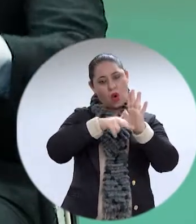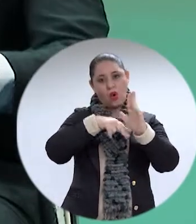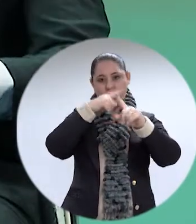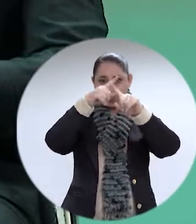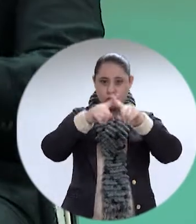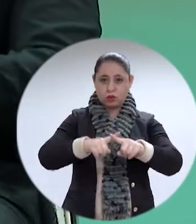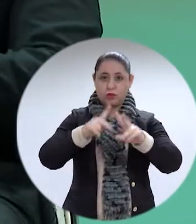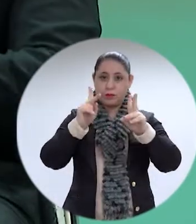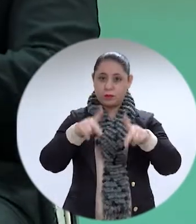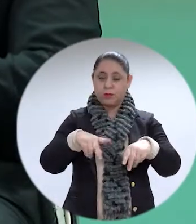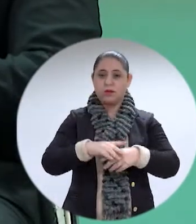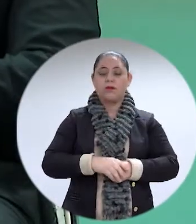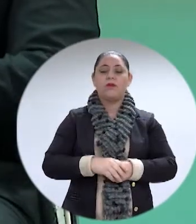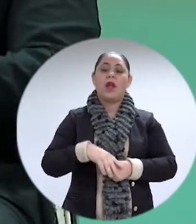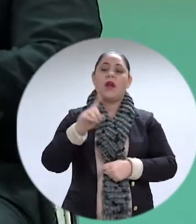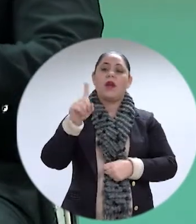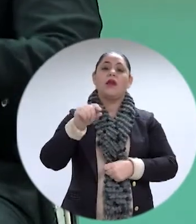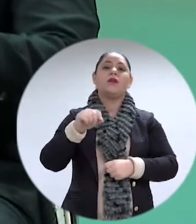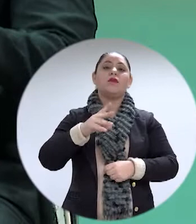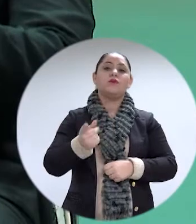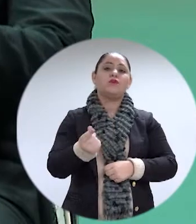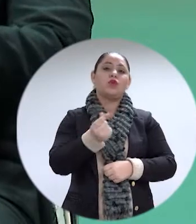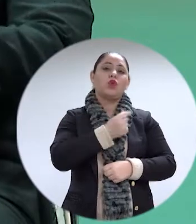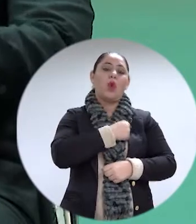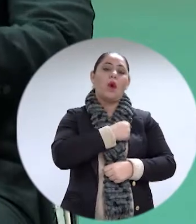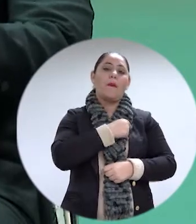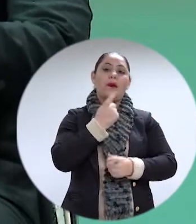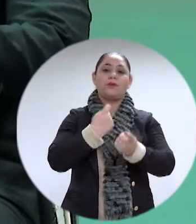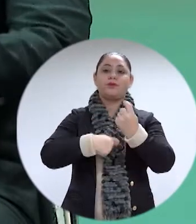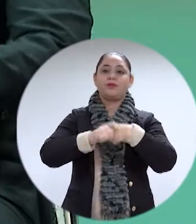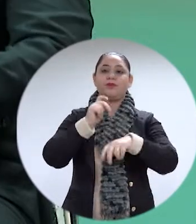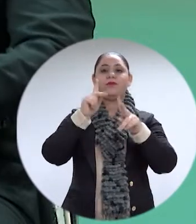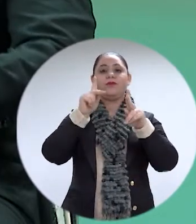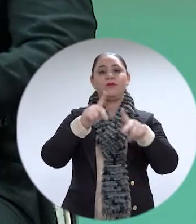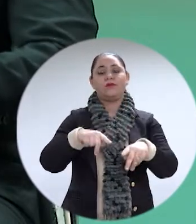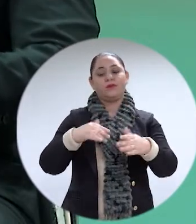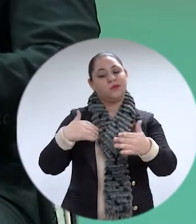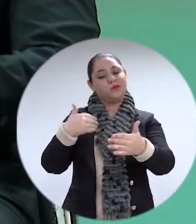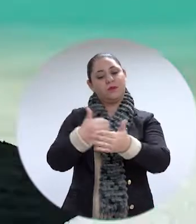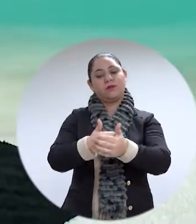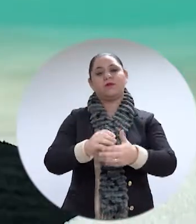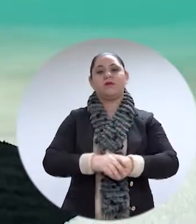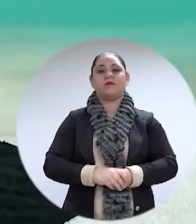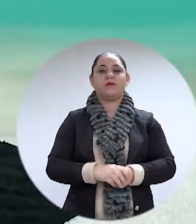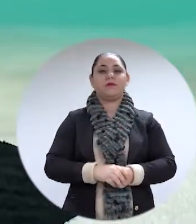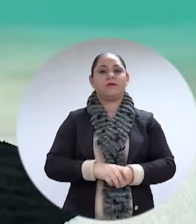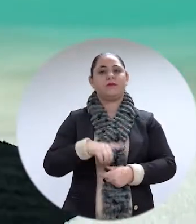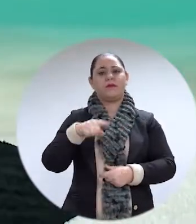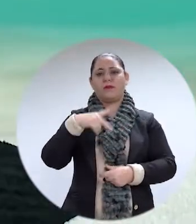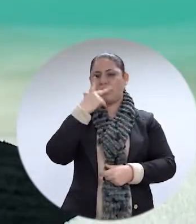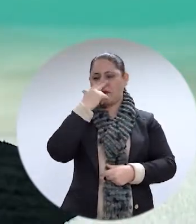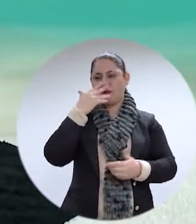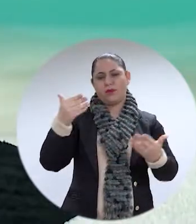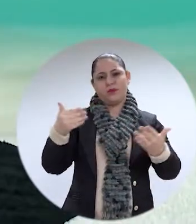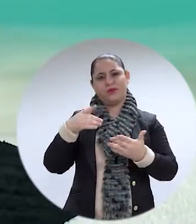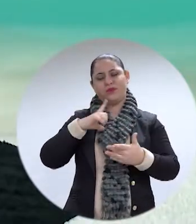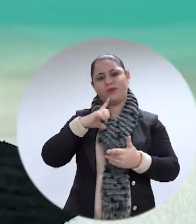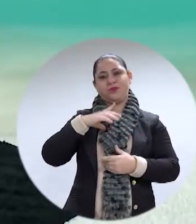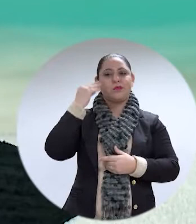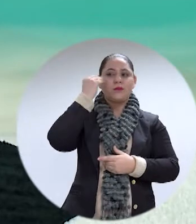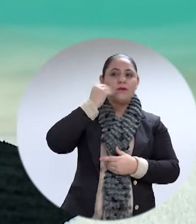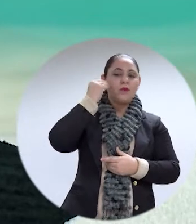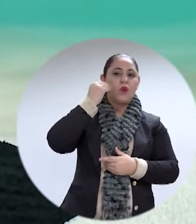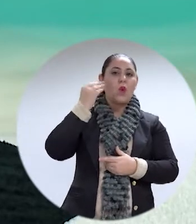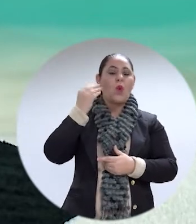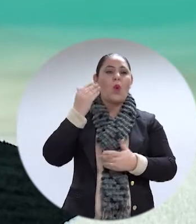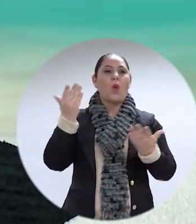notas obtidas no concurso público, serão nomeados pela administração pública a partir dali. Seria uma coisa muito parecida com o que a gente